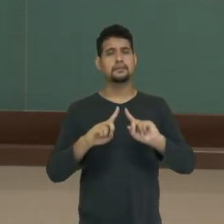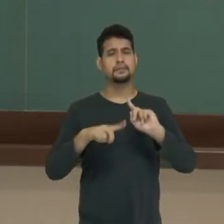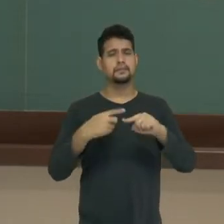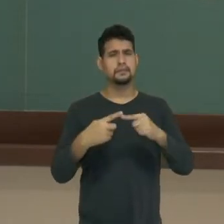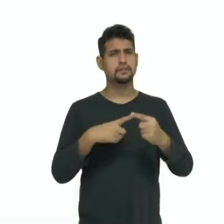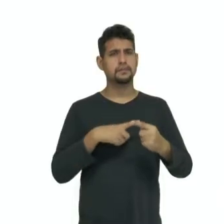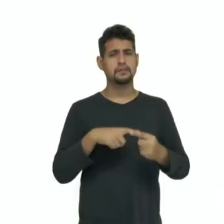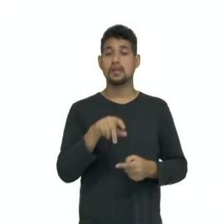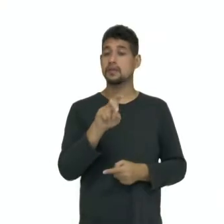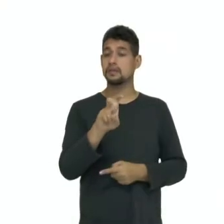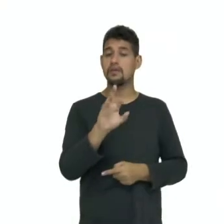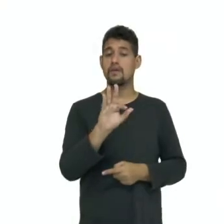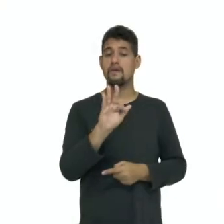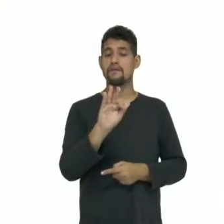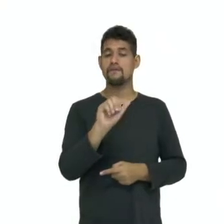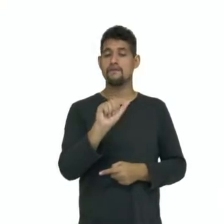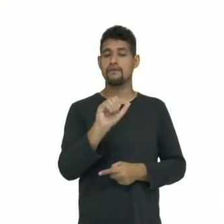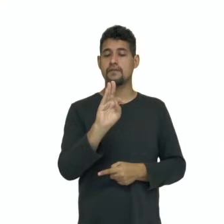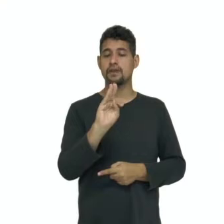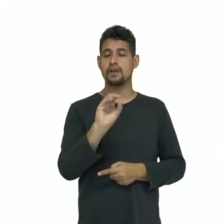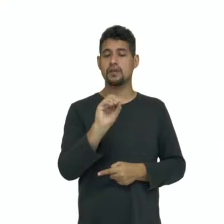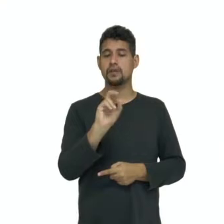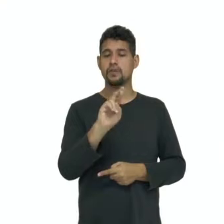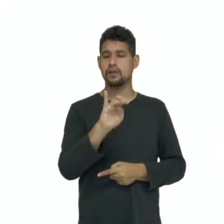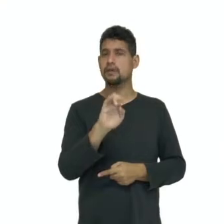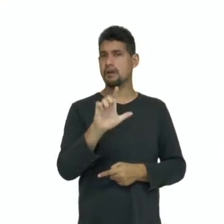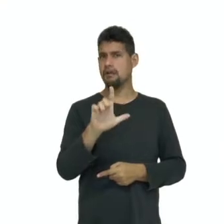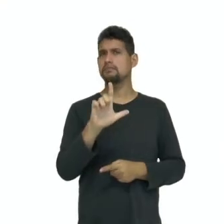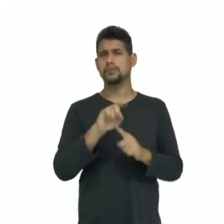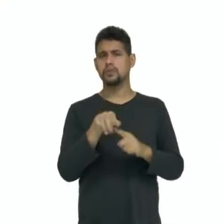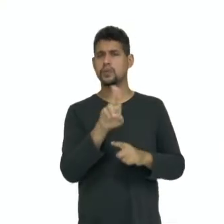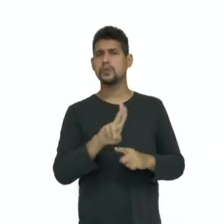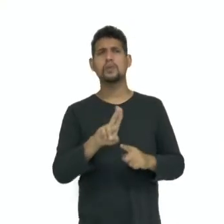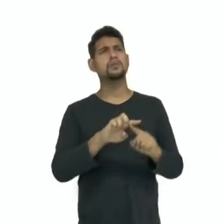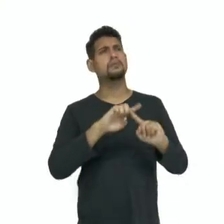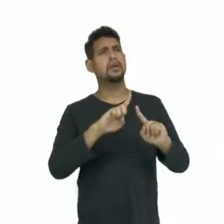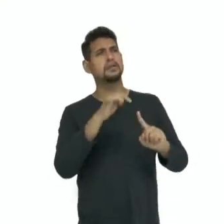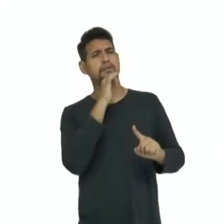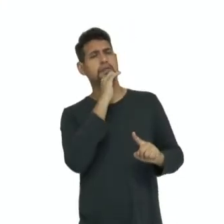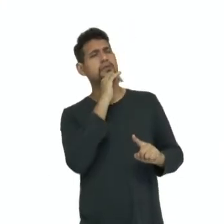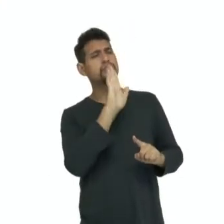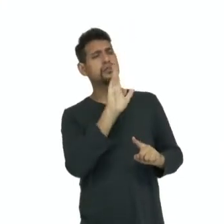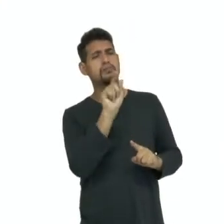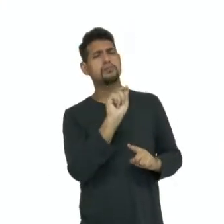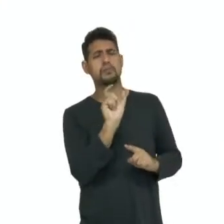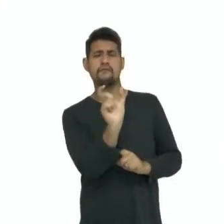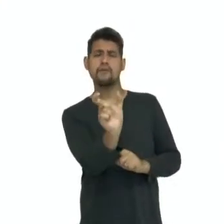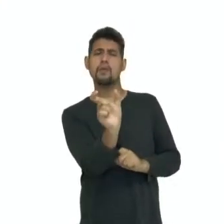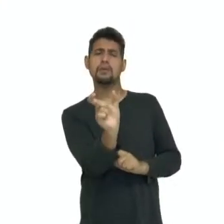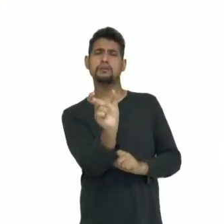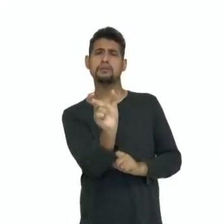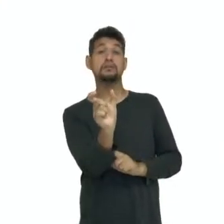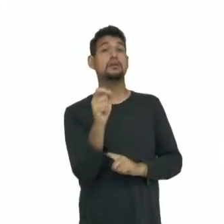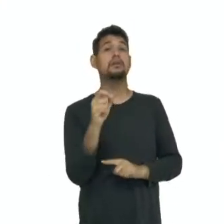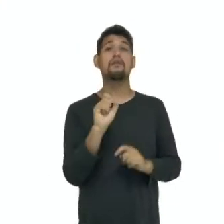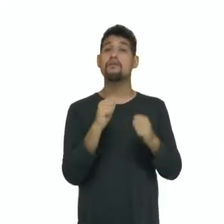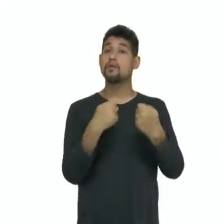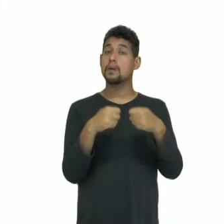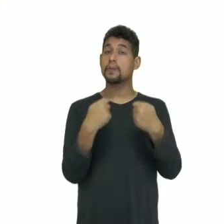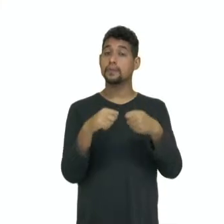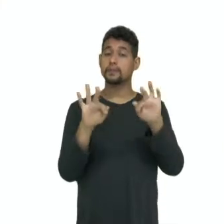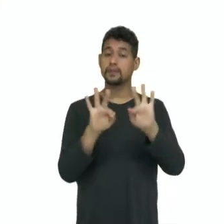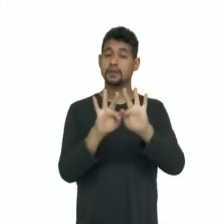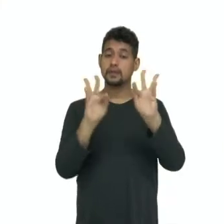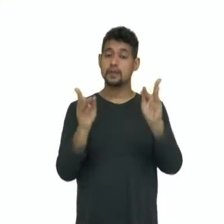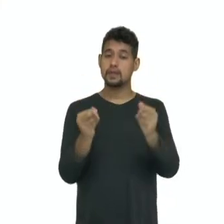5 fatorial sobre 2 fatorial. Após eu colocar aí dentro da fórmula, eu vou simplificar